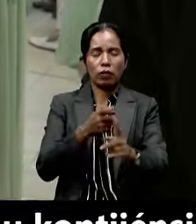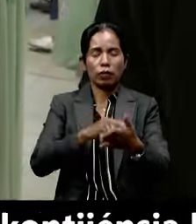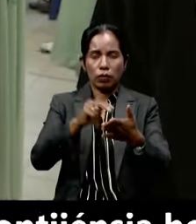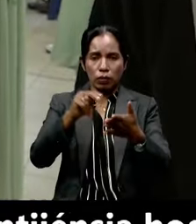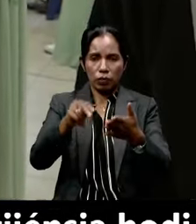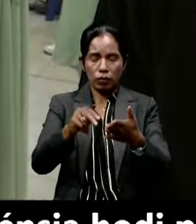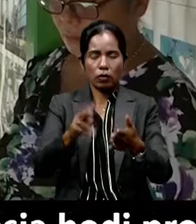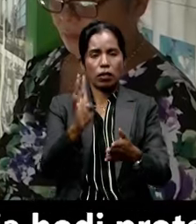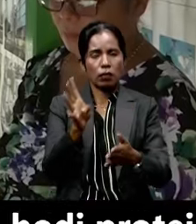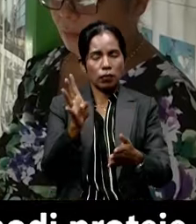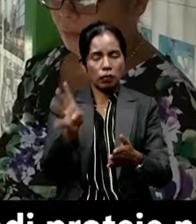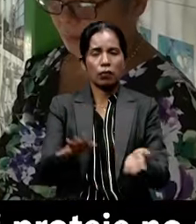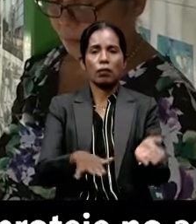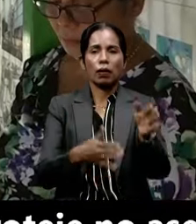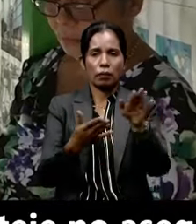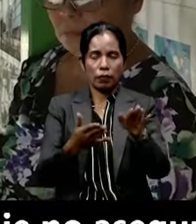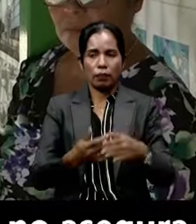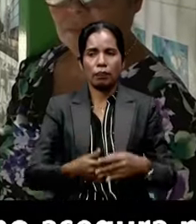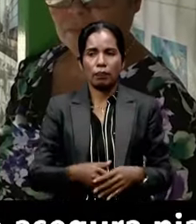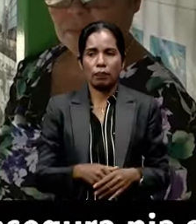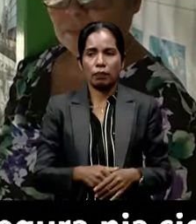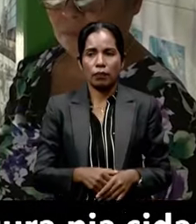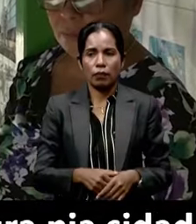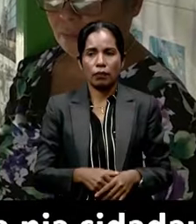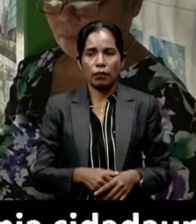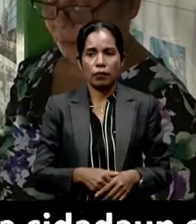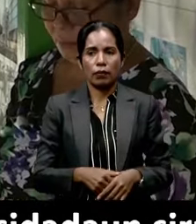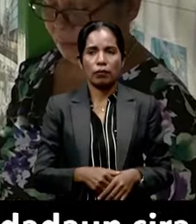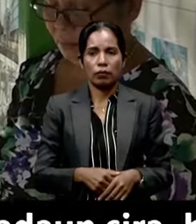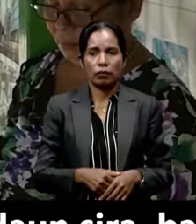número Ne, Hatnul Resin Magmate. Azina Lola, Dilma Suzeti, Ziemen.